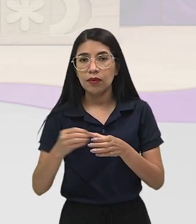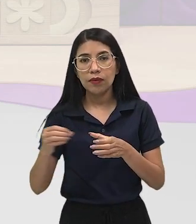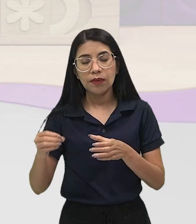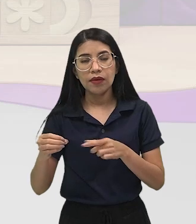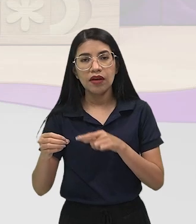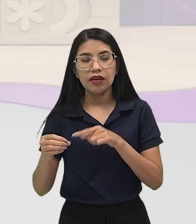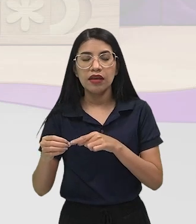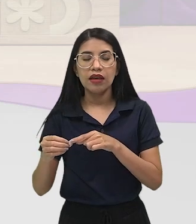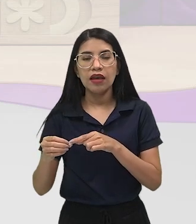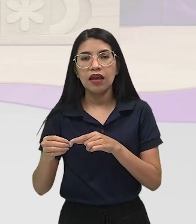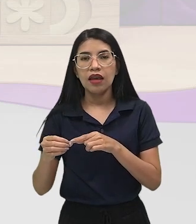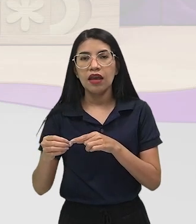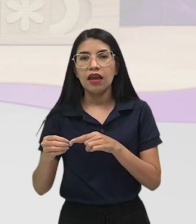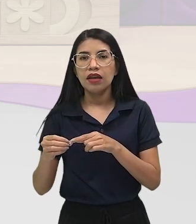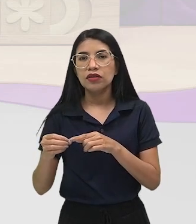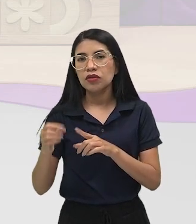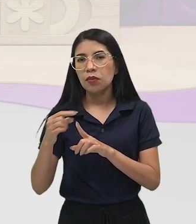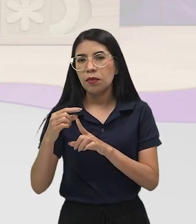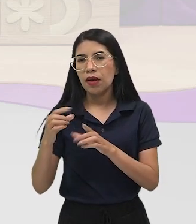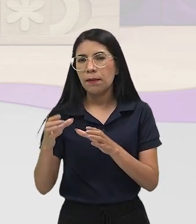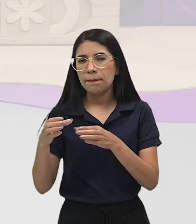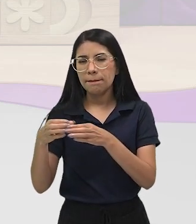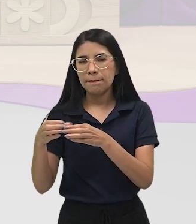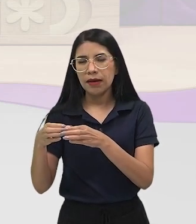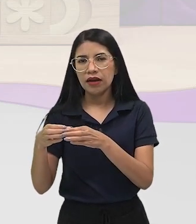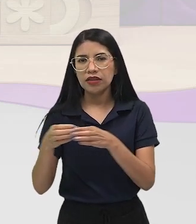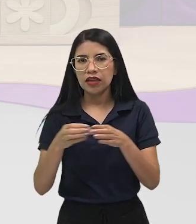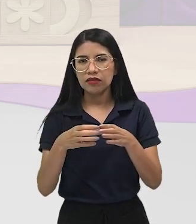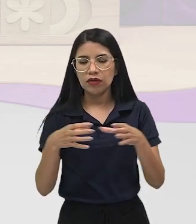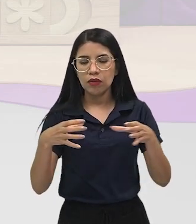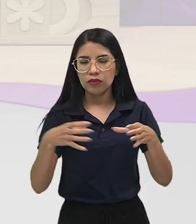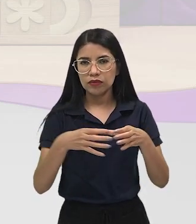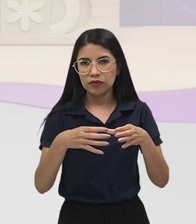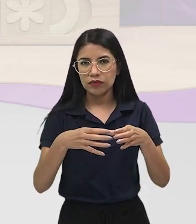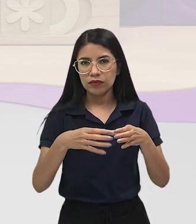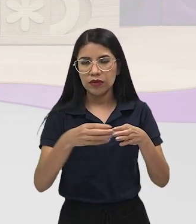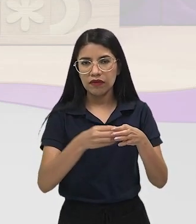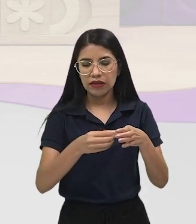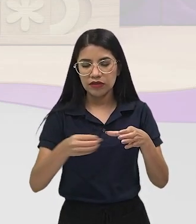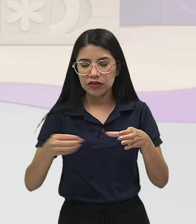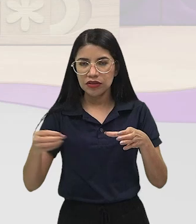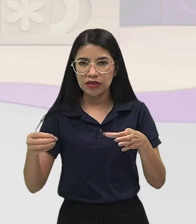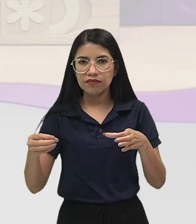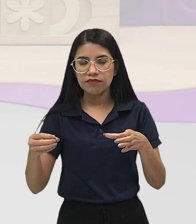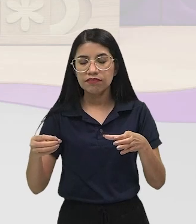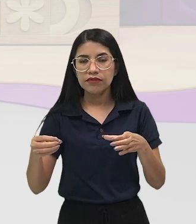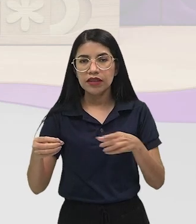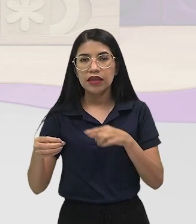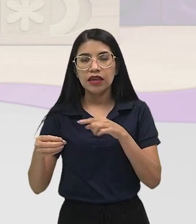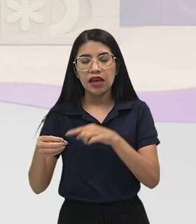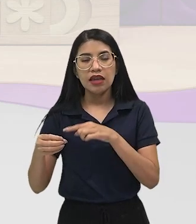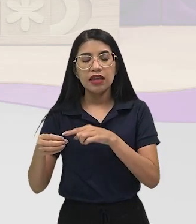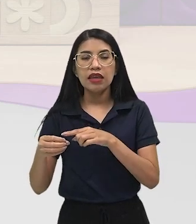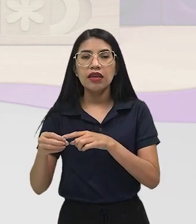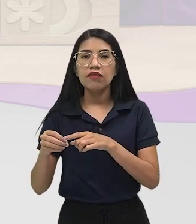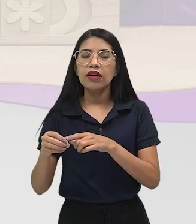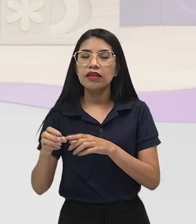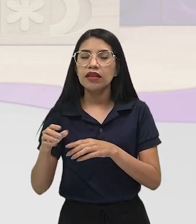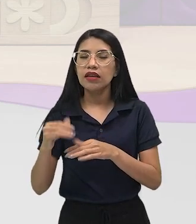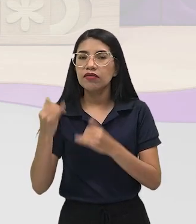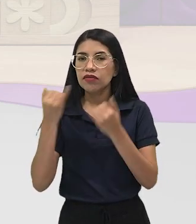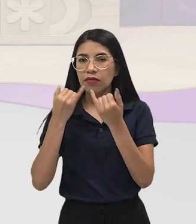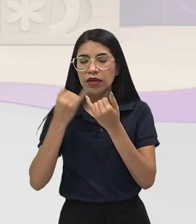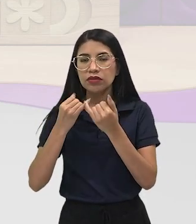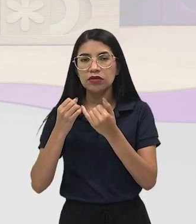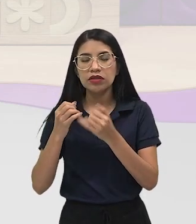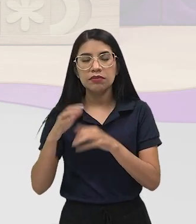é um subconjunto, é uma fração, é um pedacinho que você tira para trabalhar. E aí, com isso, você vai ser mais específico. Então,